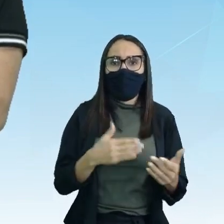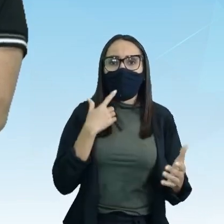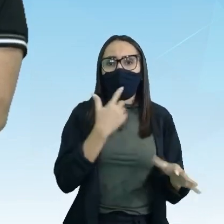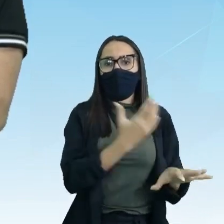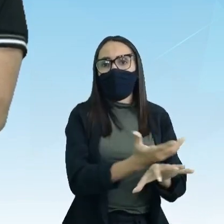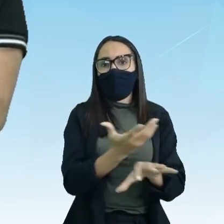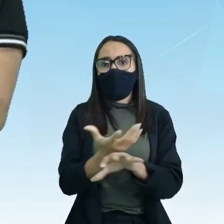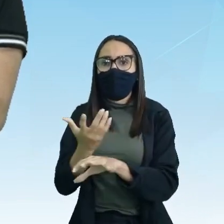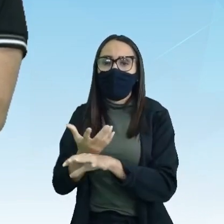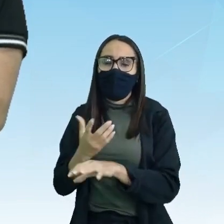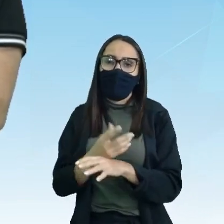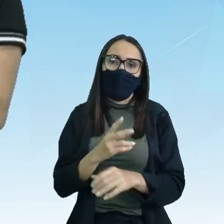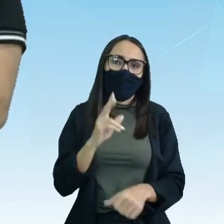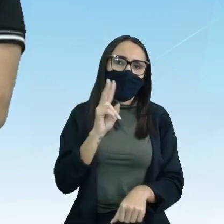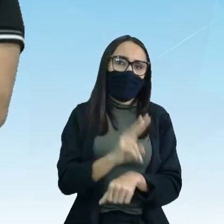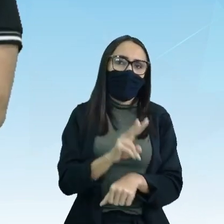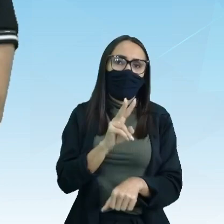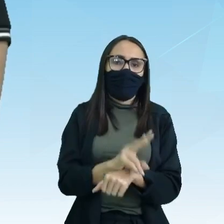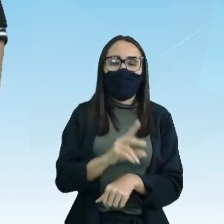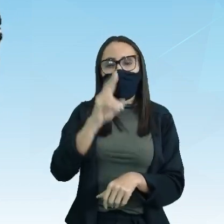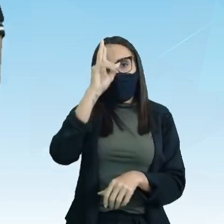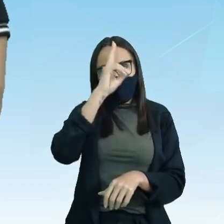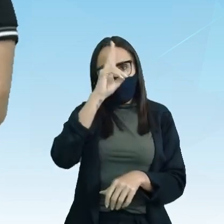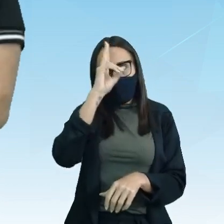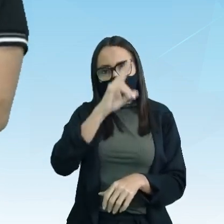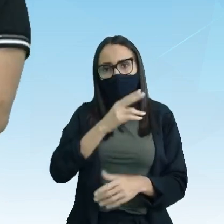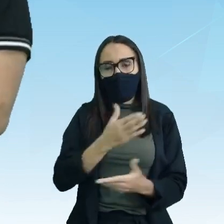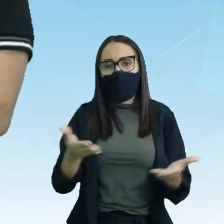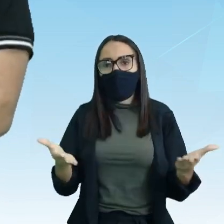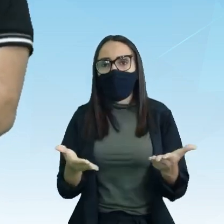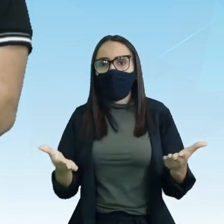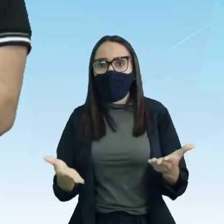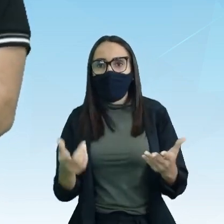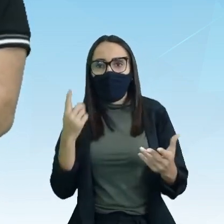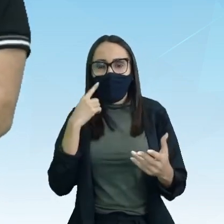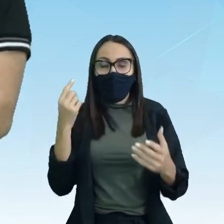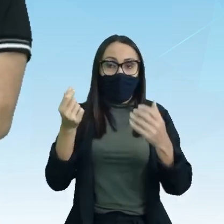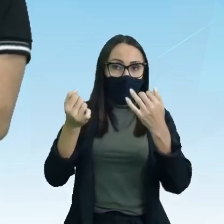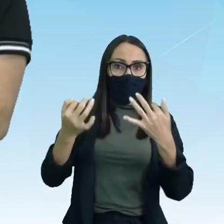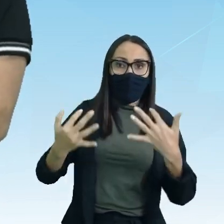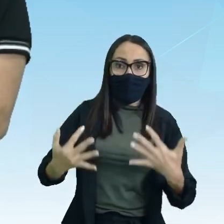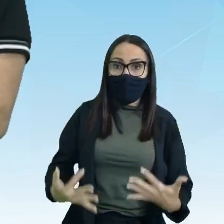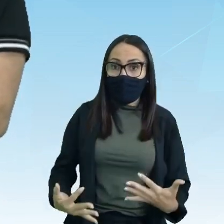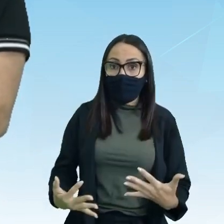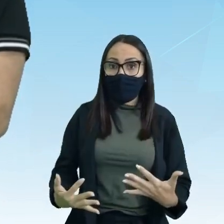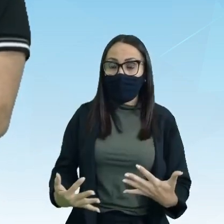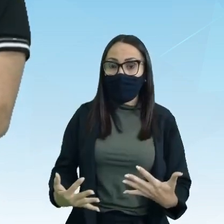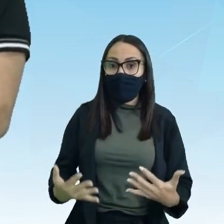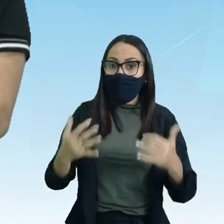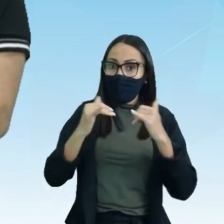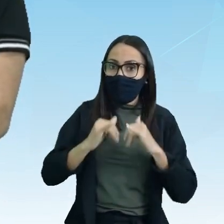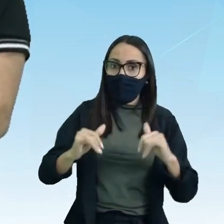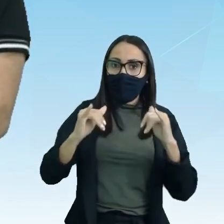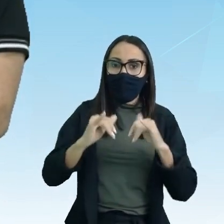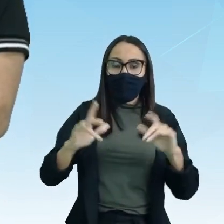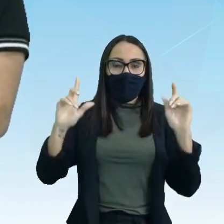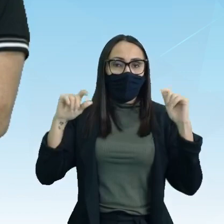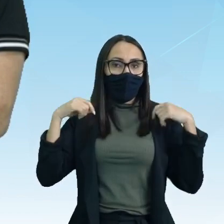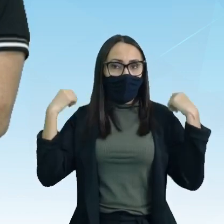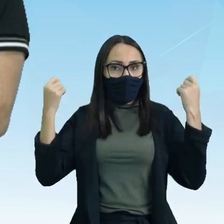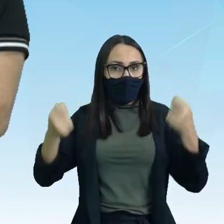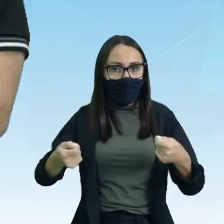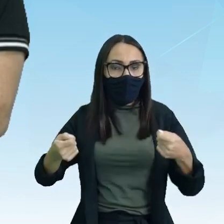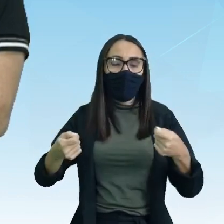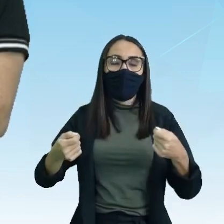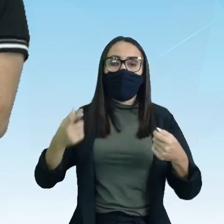essa questão de preservação da história. Exatamente. Então, aqui, hoje você me traz essa informação sobre o mercado São José. Veja só